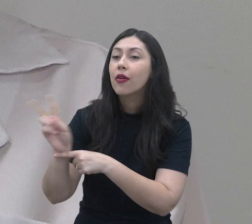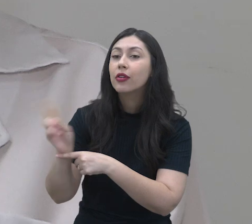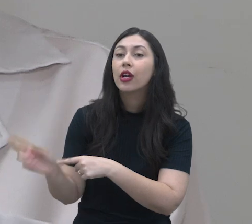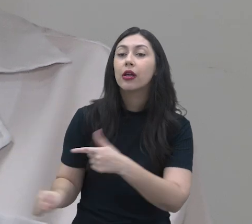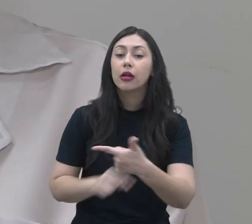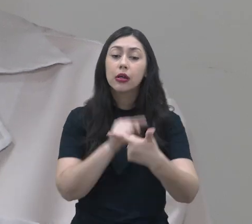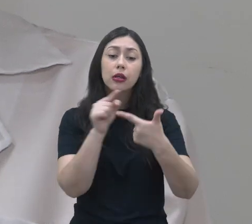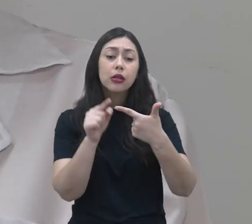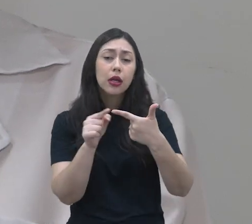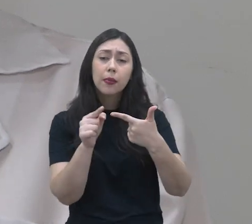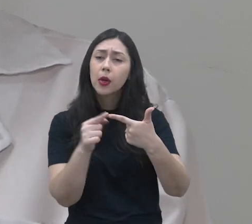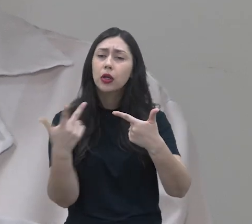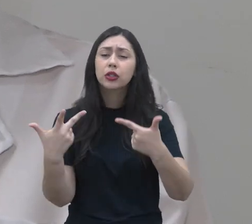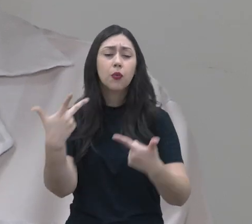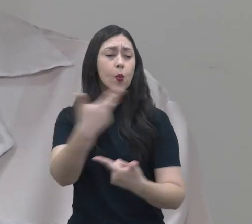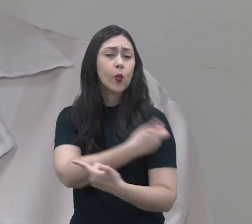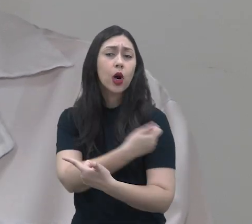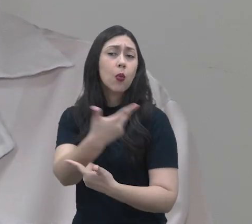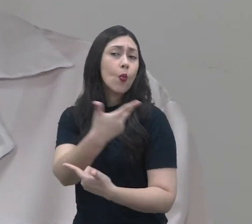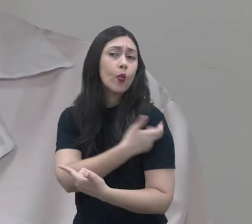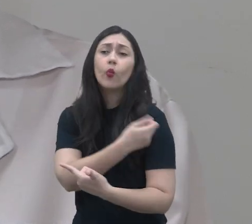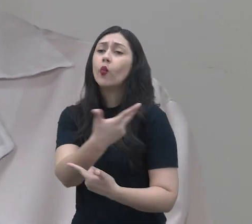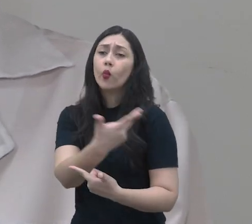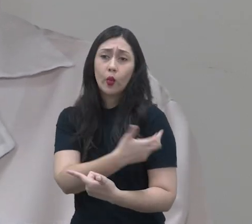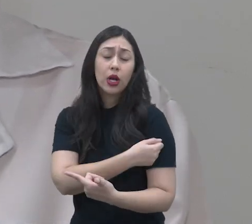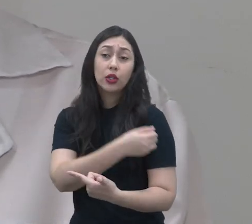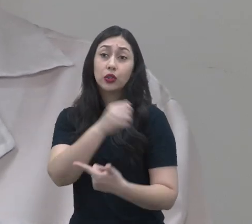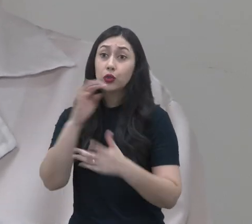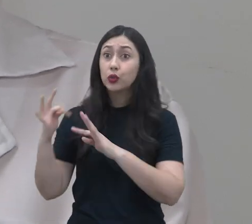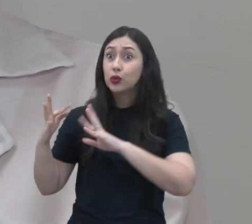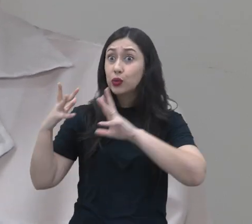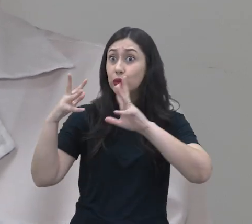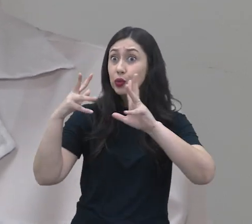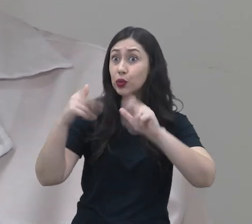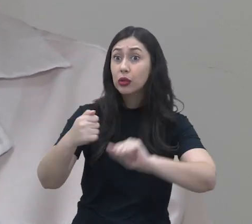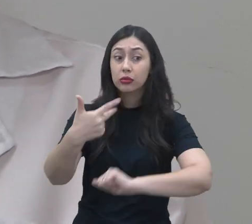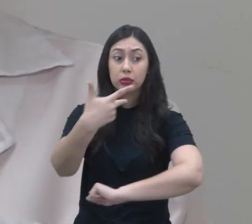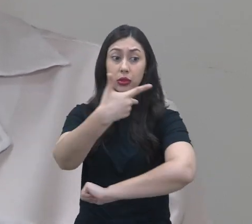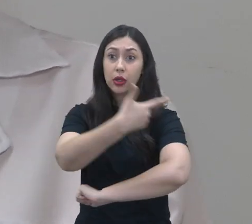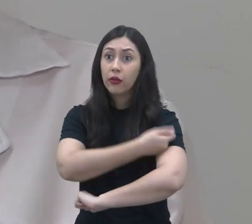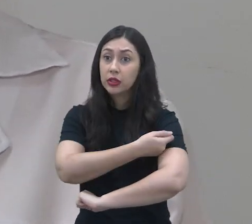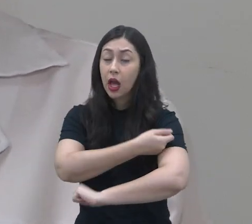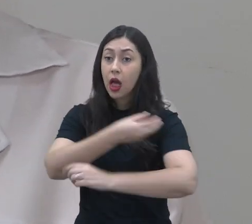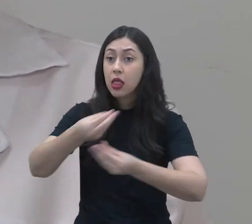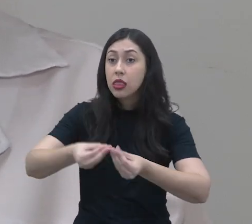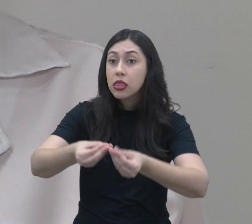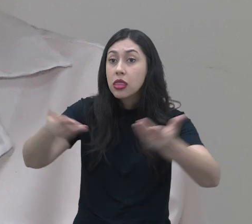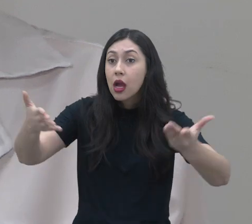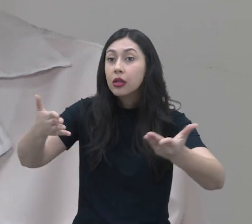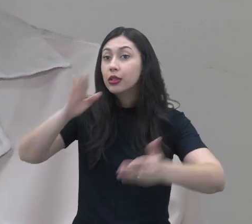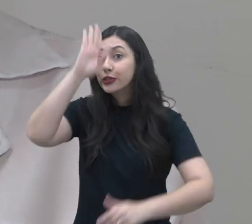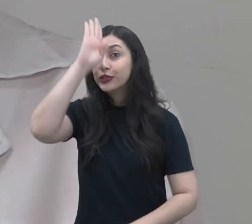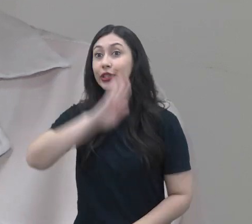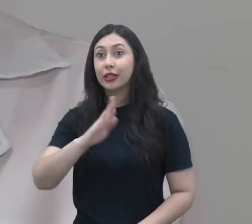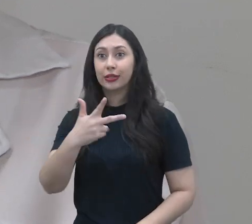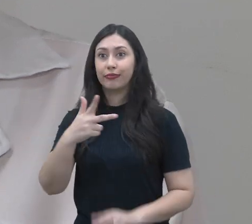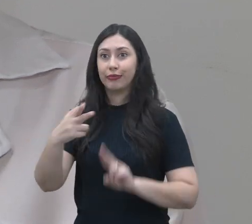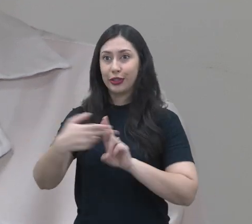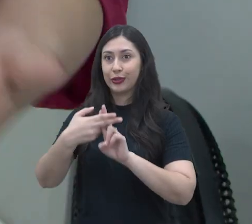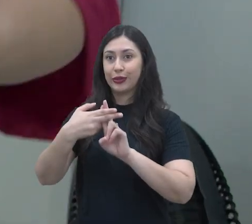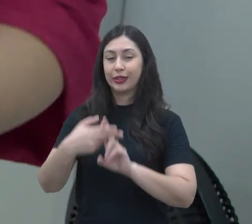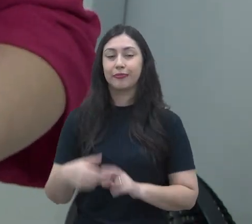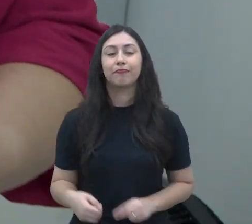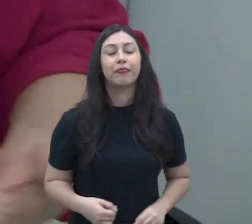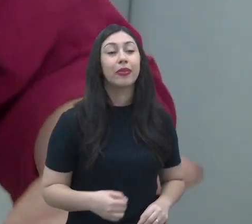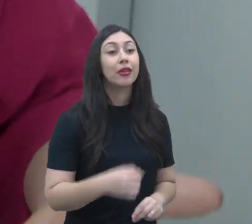por aí e passa, por exemplo, pela questão da vacinação. Todas as vacinas são distribuídas gratuitamente pelo